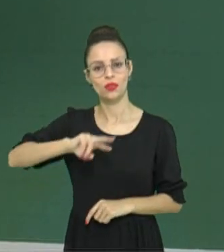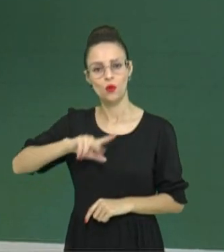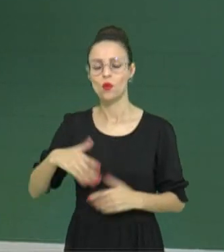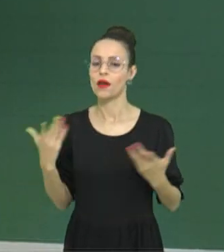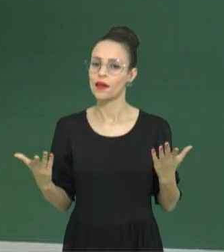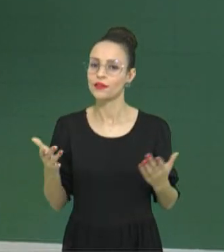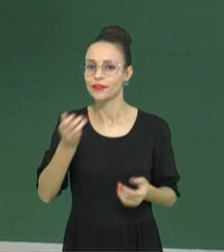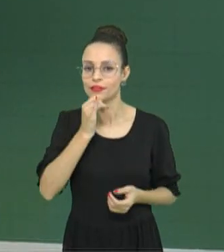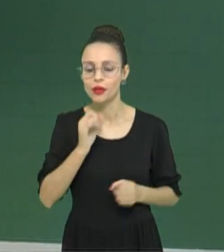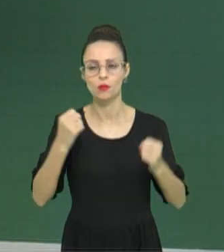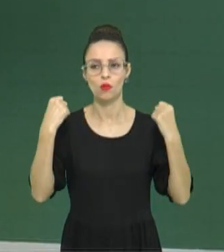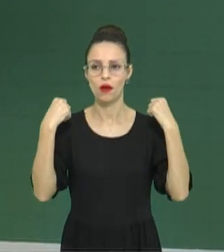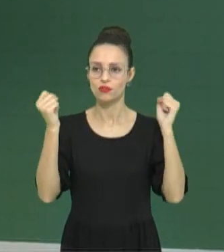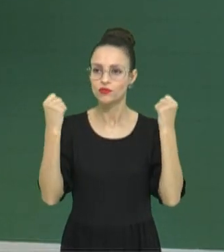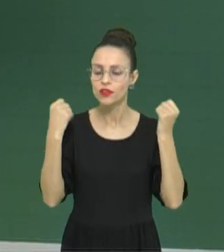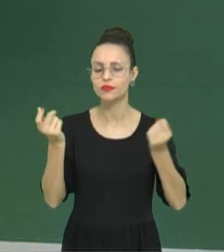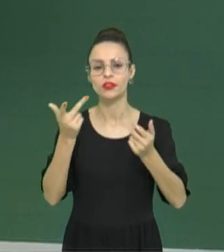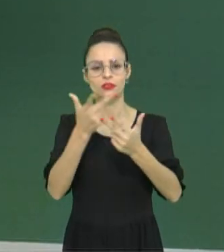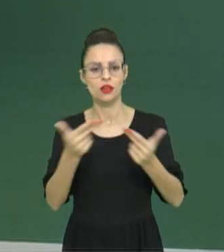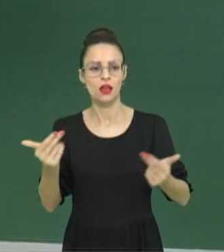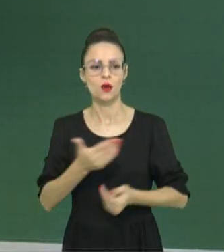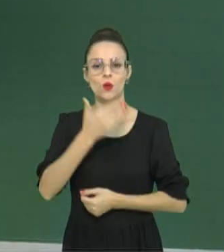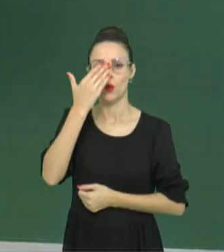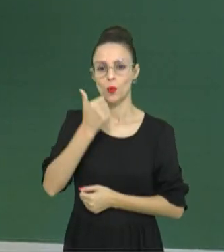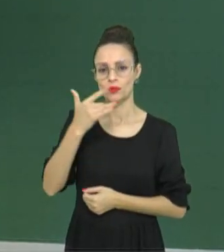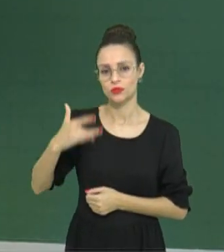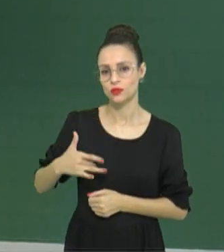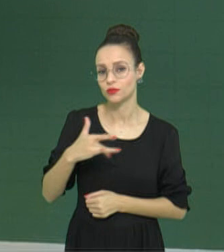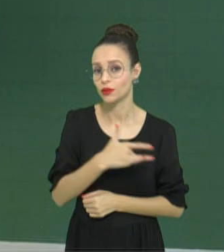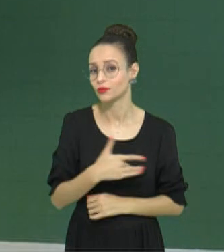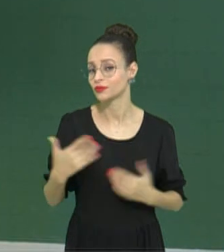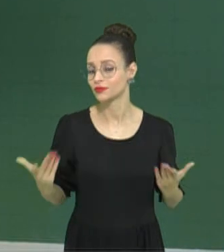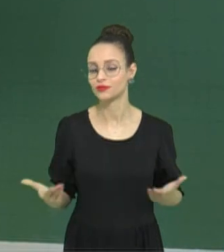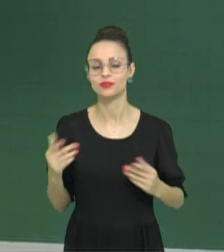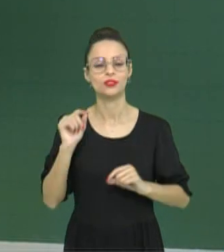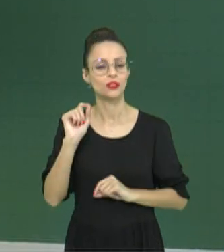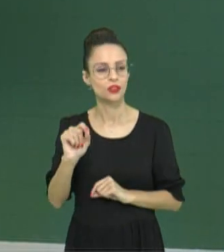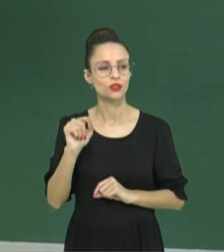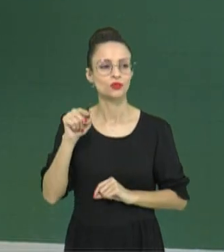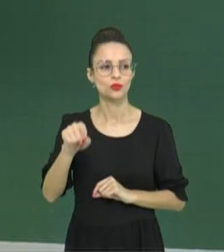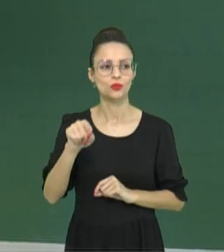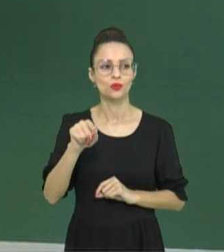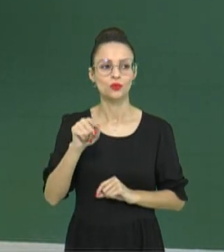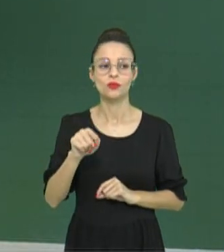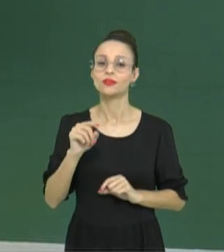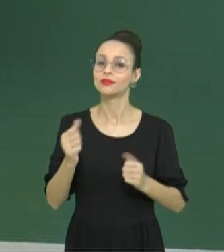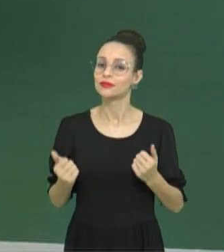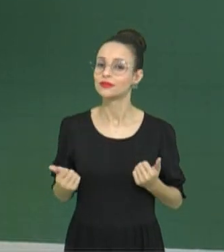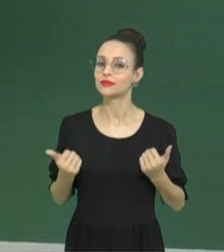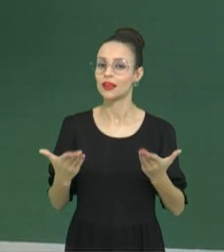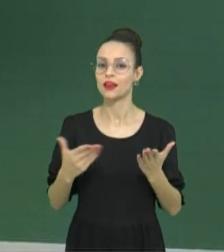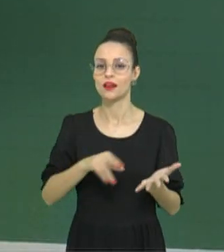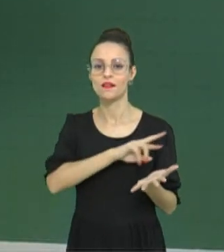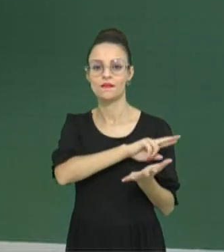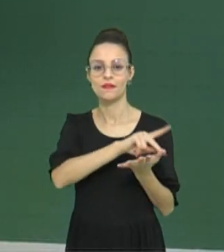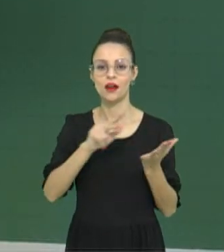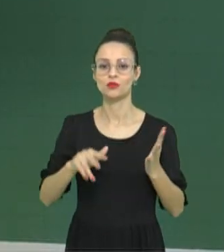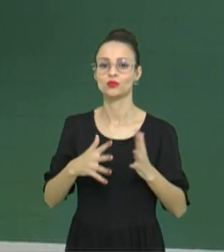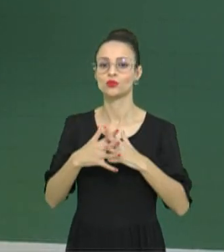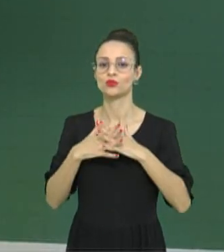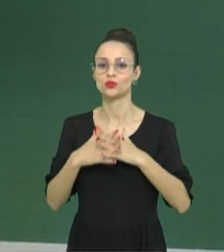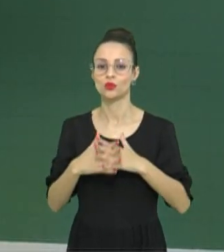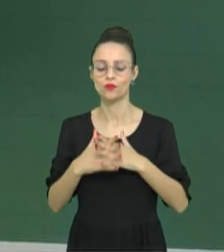atividade física, uma boa alimentação. Então isso acaba aí gerando vários conflitos,